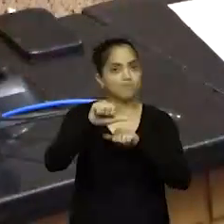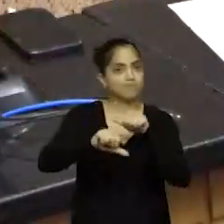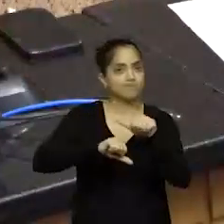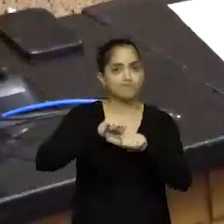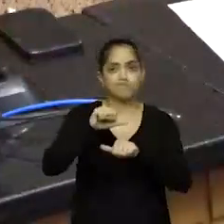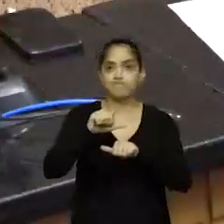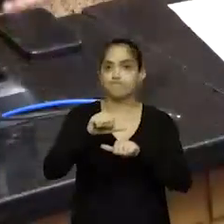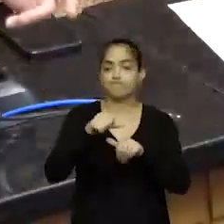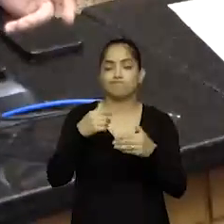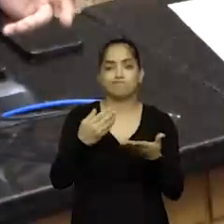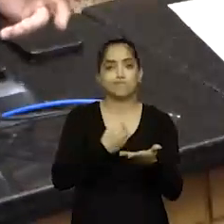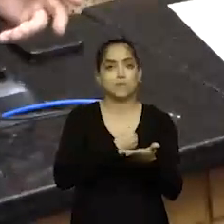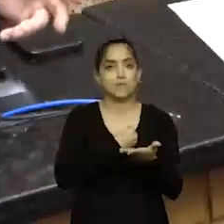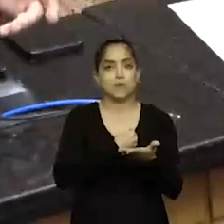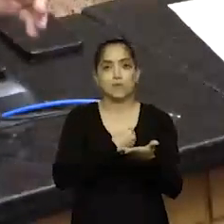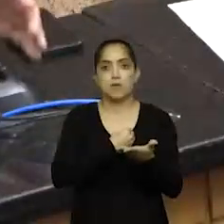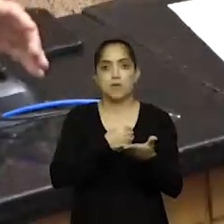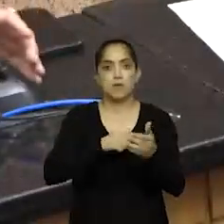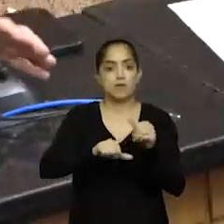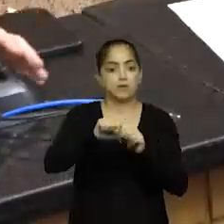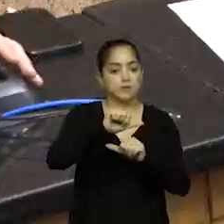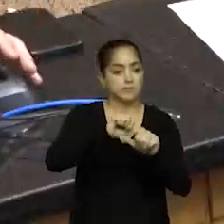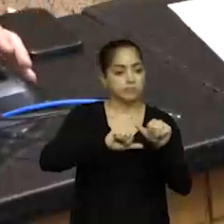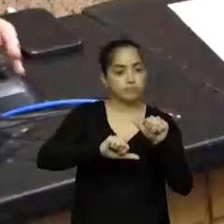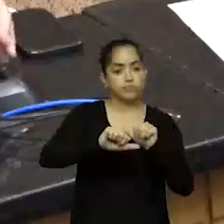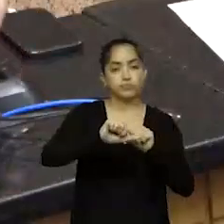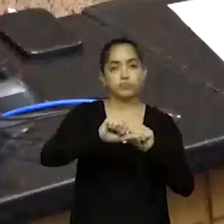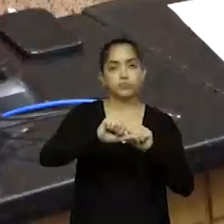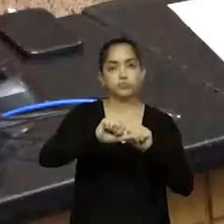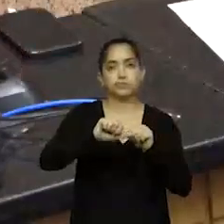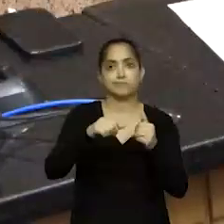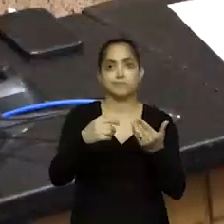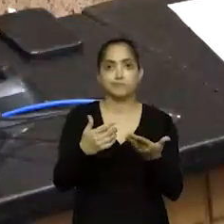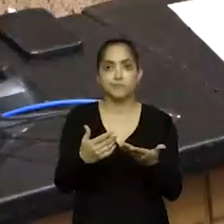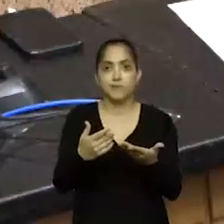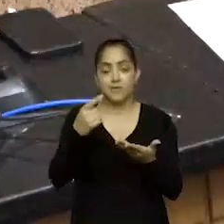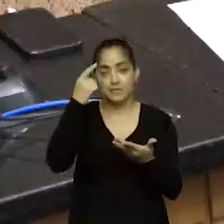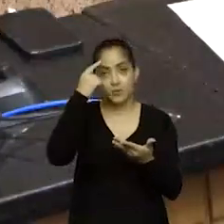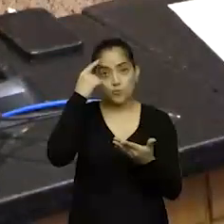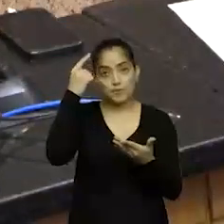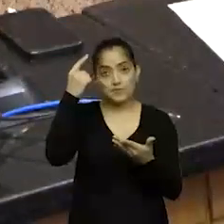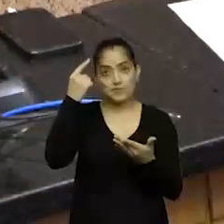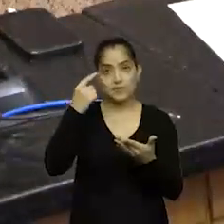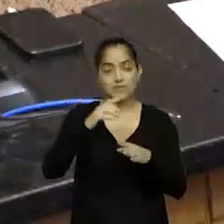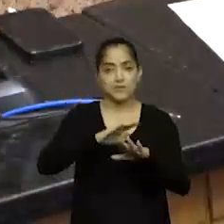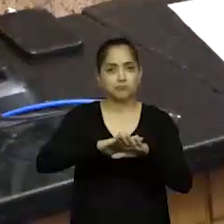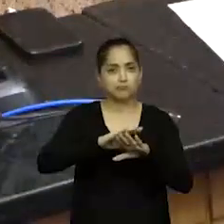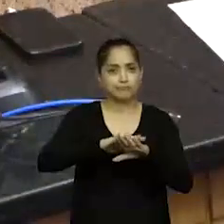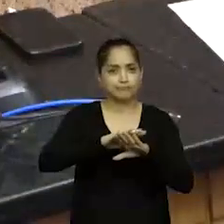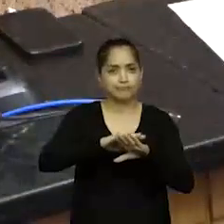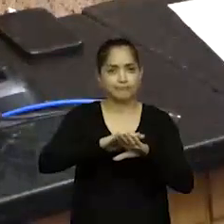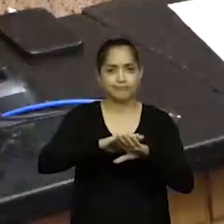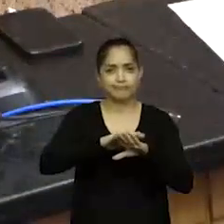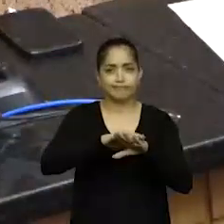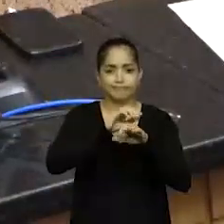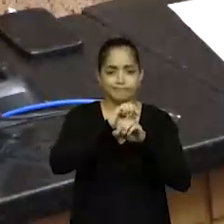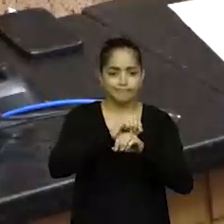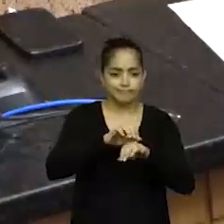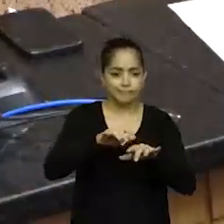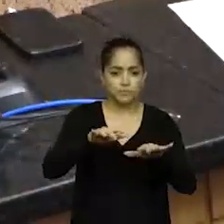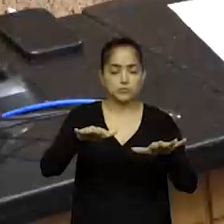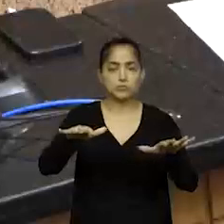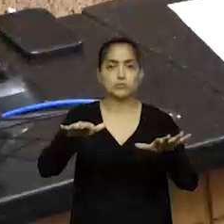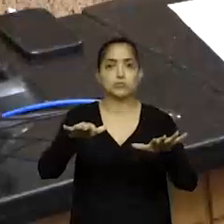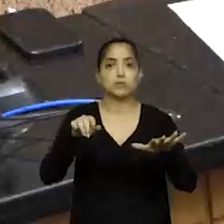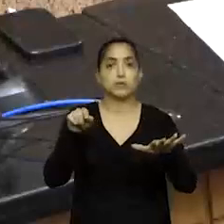estaremos vivendo nesse país do revés. E, infelizmente, existe uma ideologia que impregna grande parte do nosso